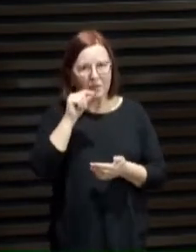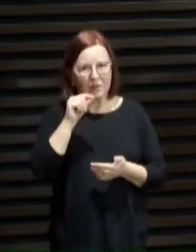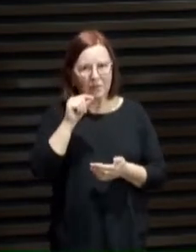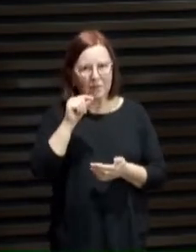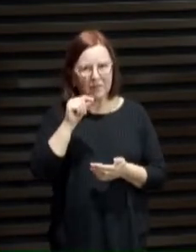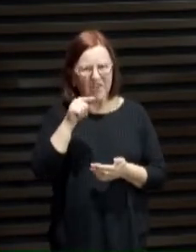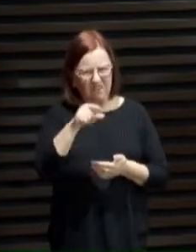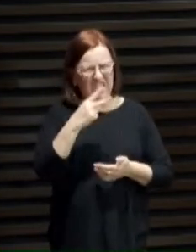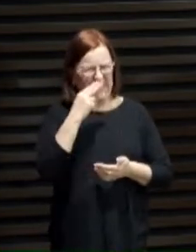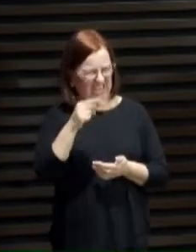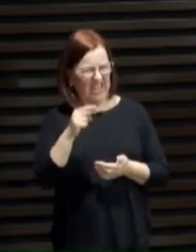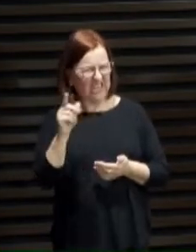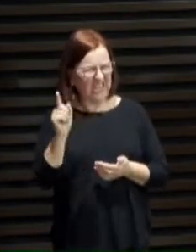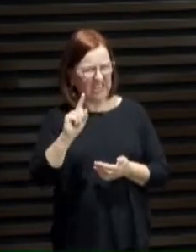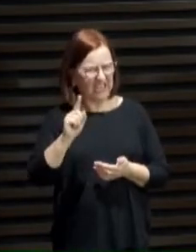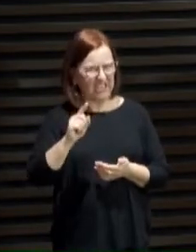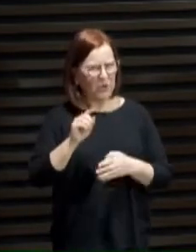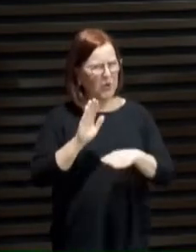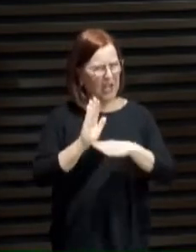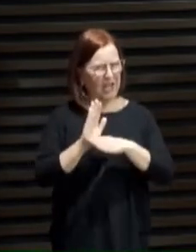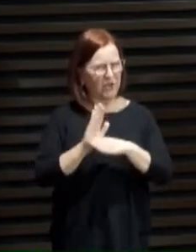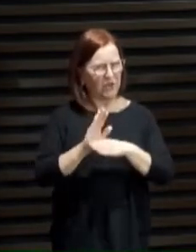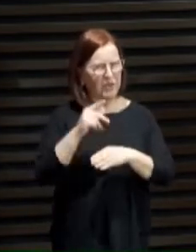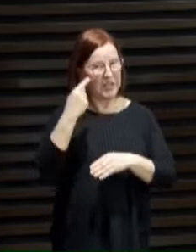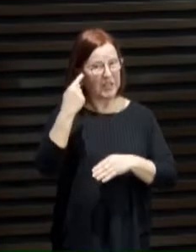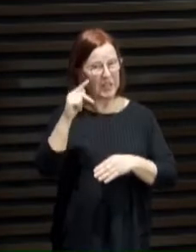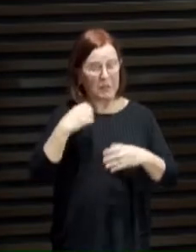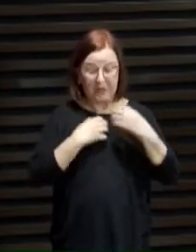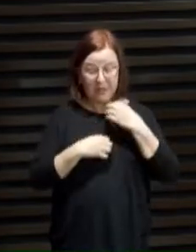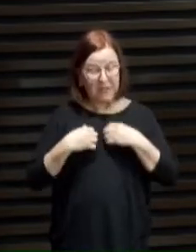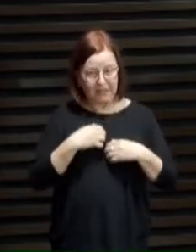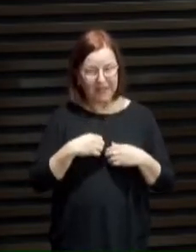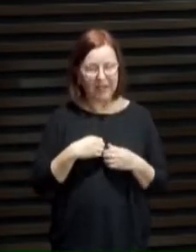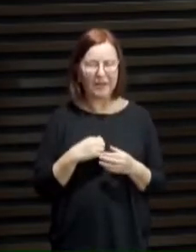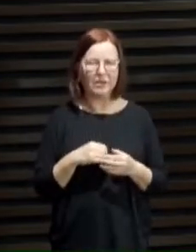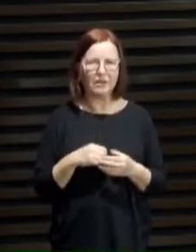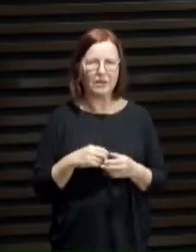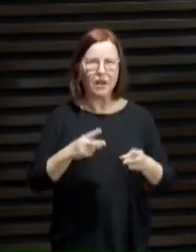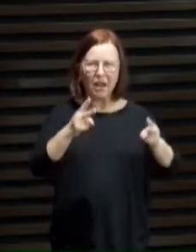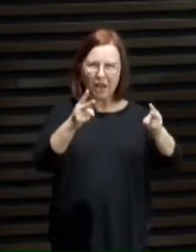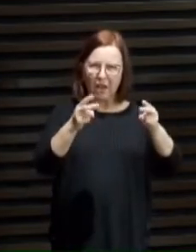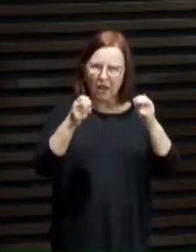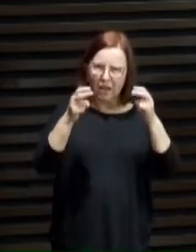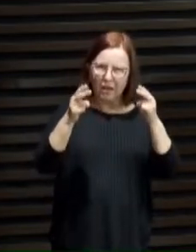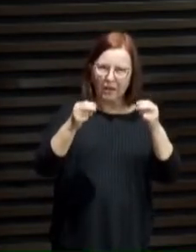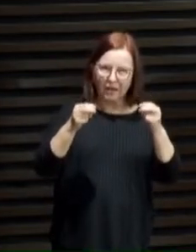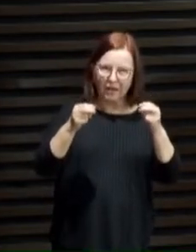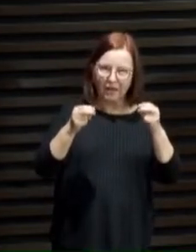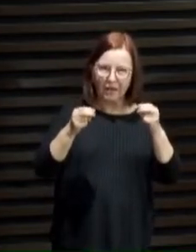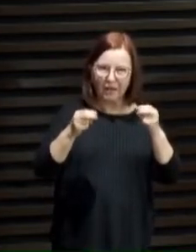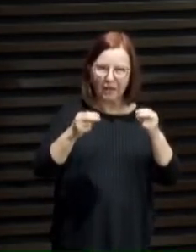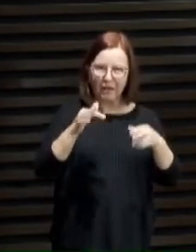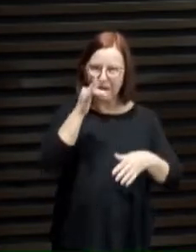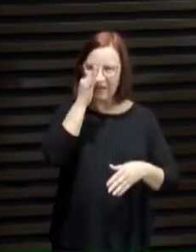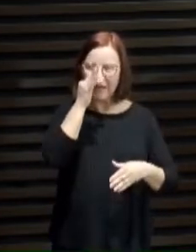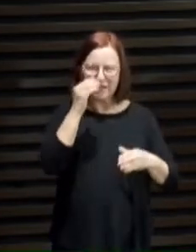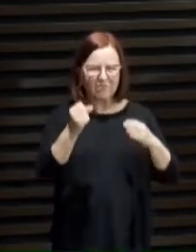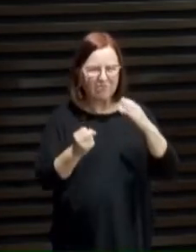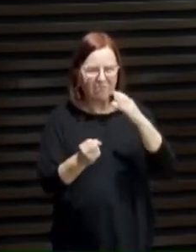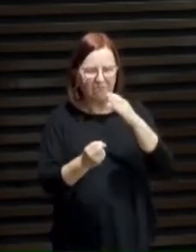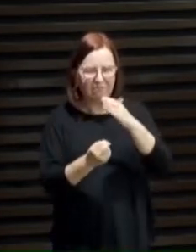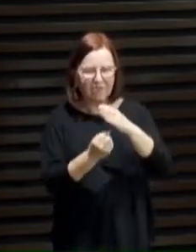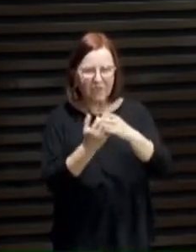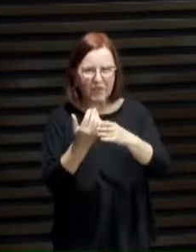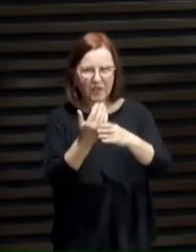ansiedade? E aí o segundo imperativo: observai como crescem os lírios do campo. Jesus não está